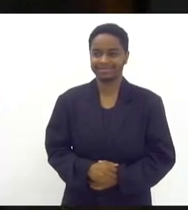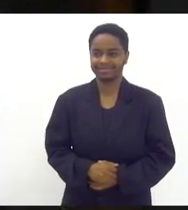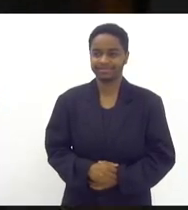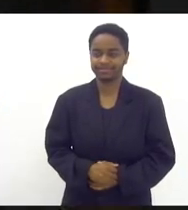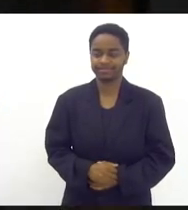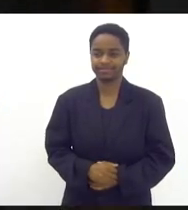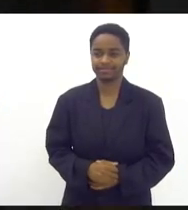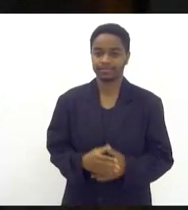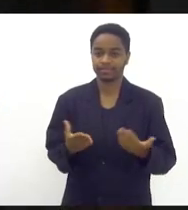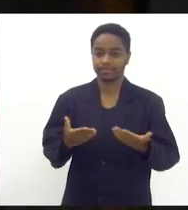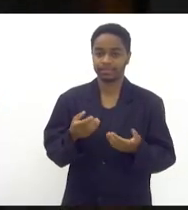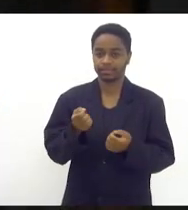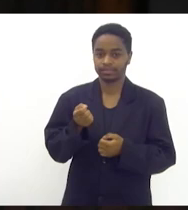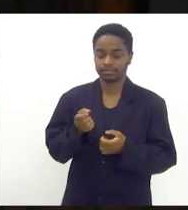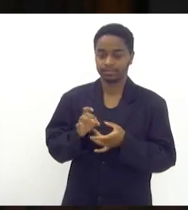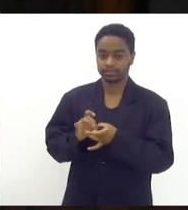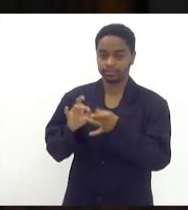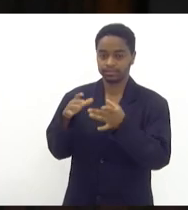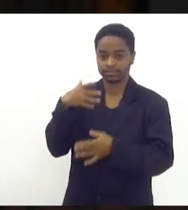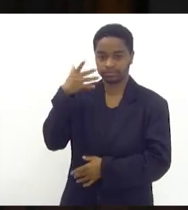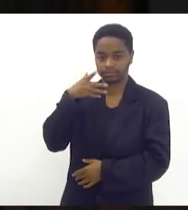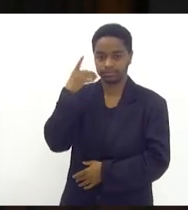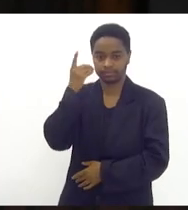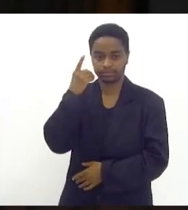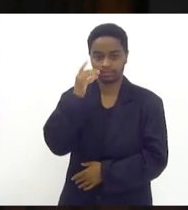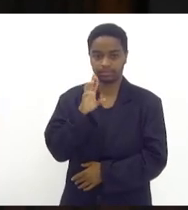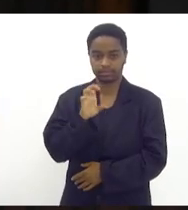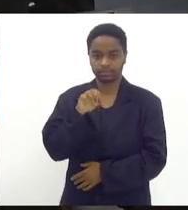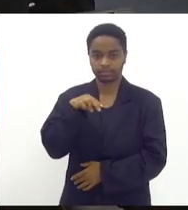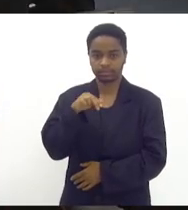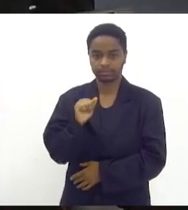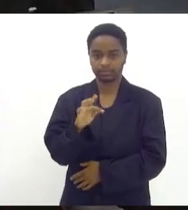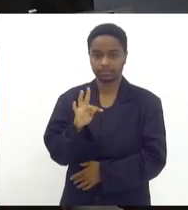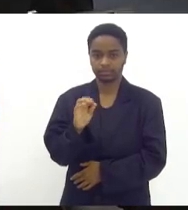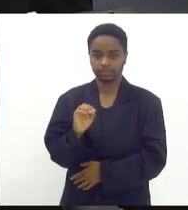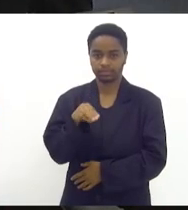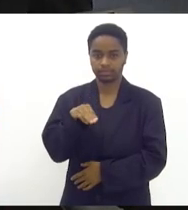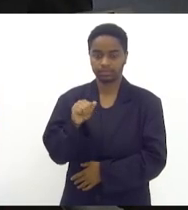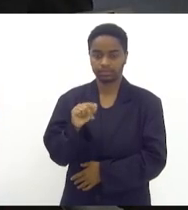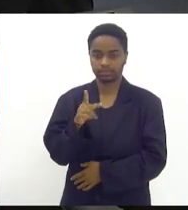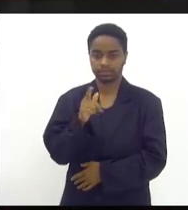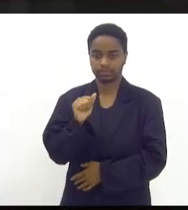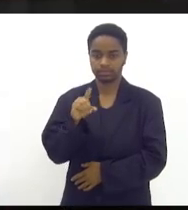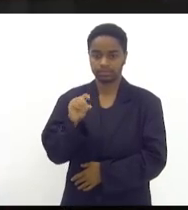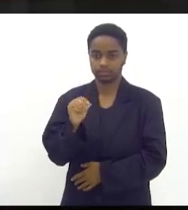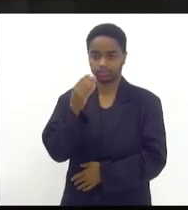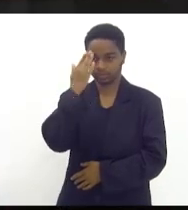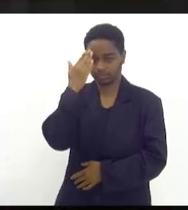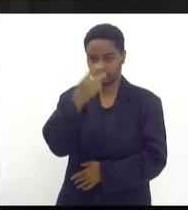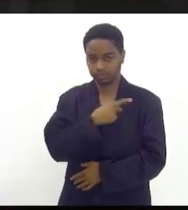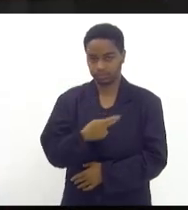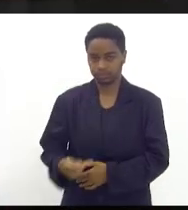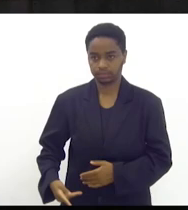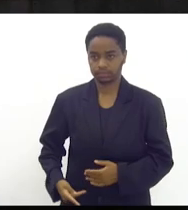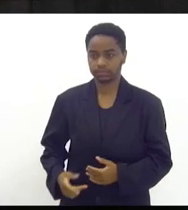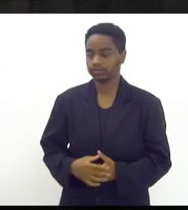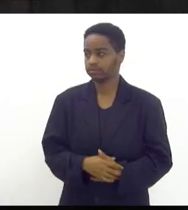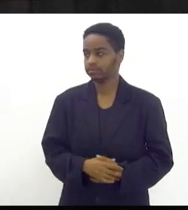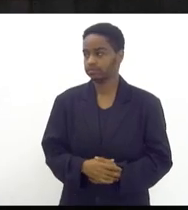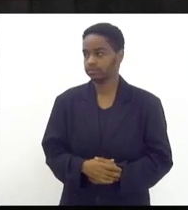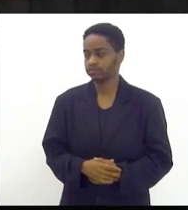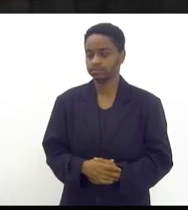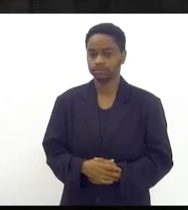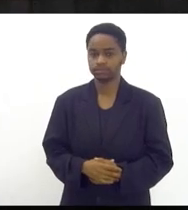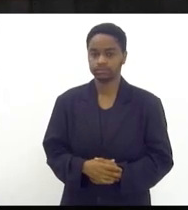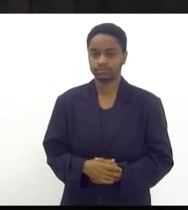Passo a palavra para o nobre deputado Renato Machado. Obrigado, presidente. Luiz Paulo,